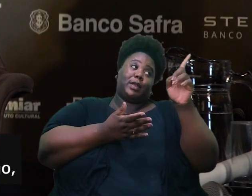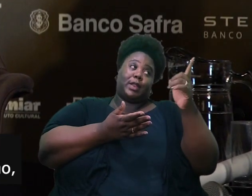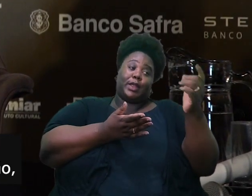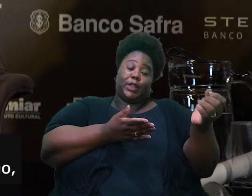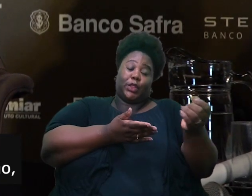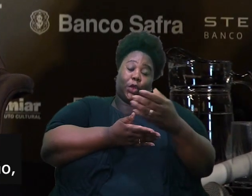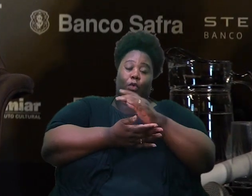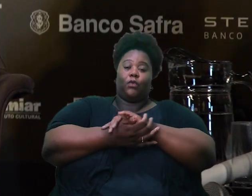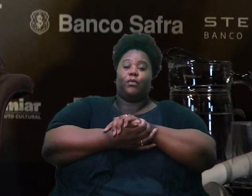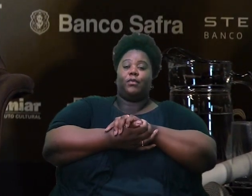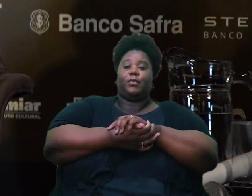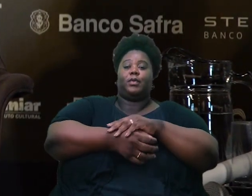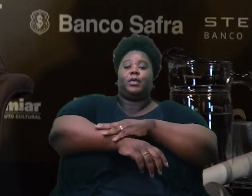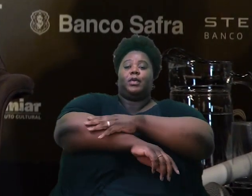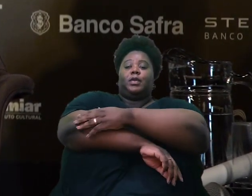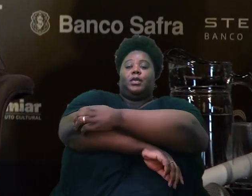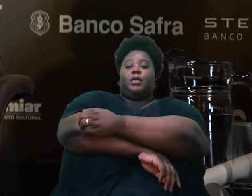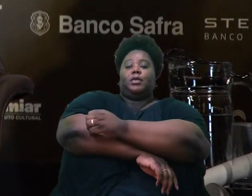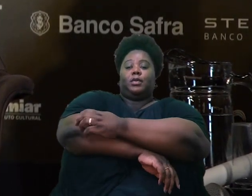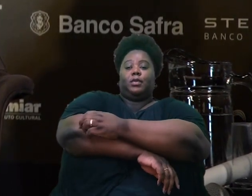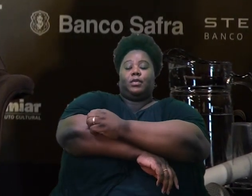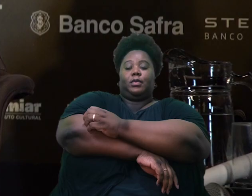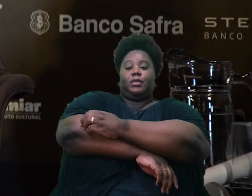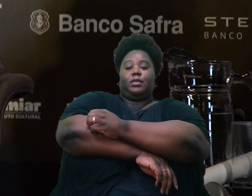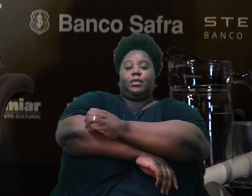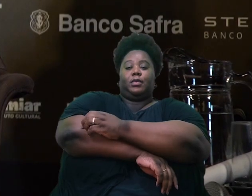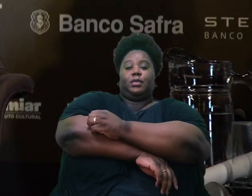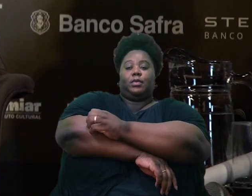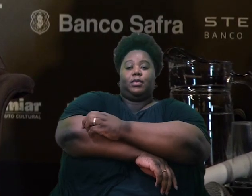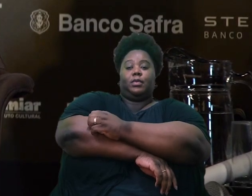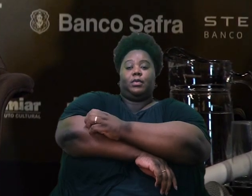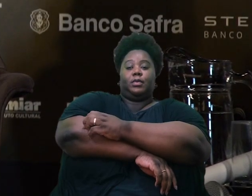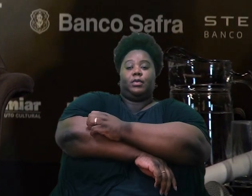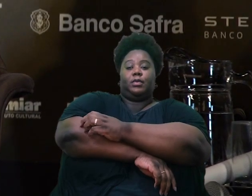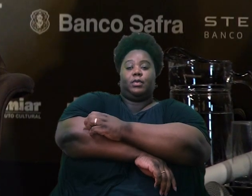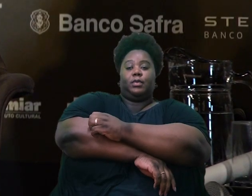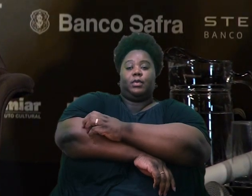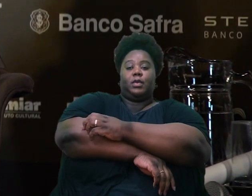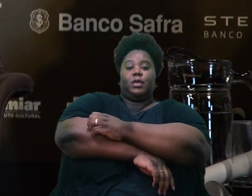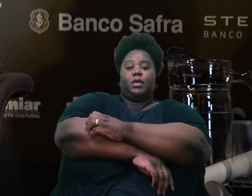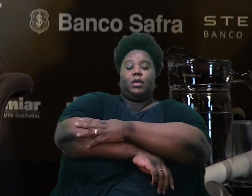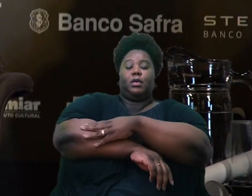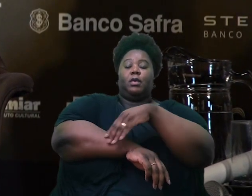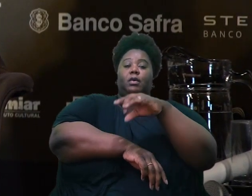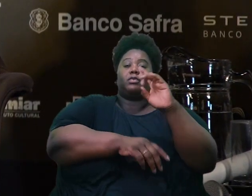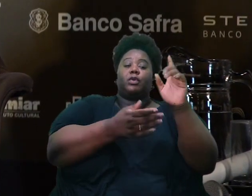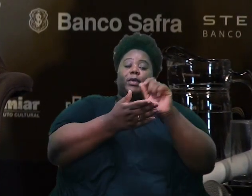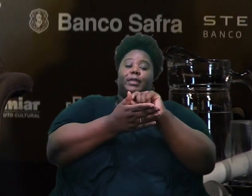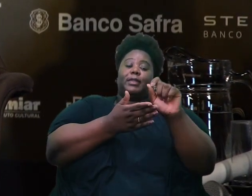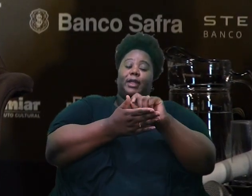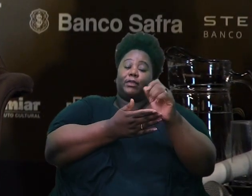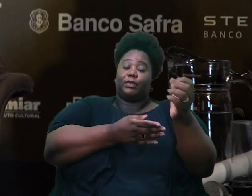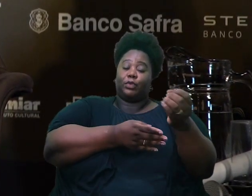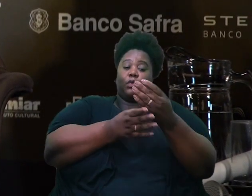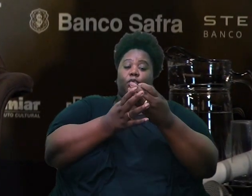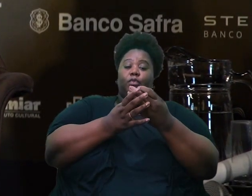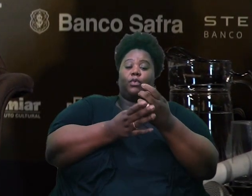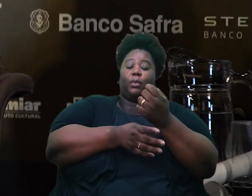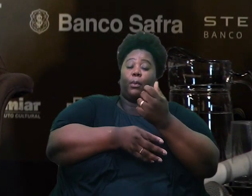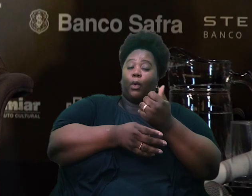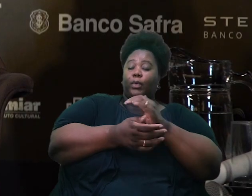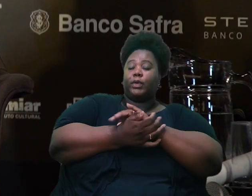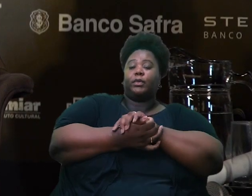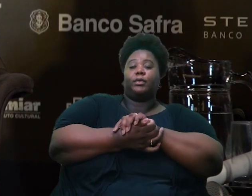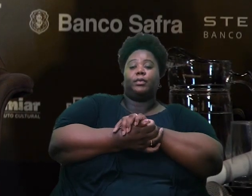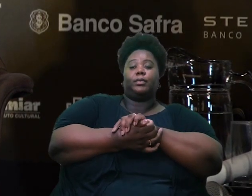edição, ela não foi atualizada, né? Nós fizemos uma... Eu escrevi algumas palavrinhas e